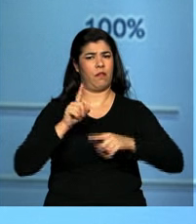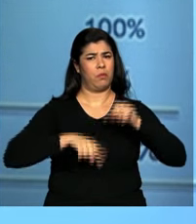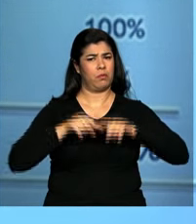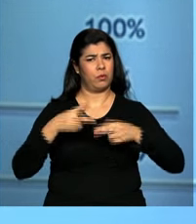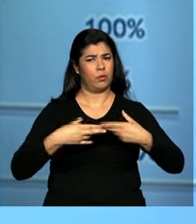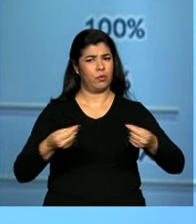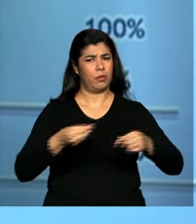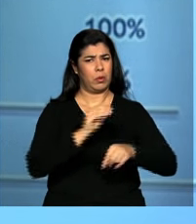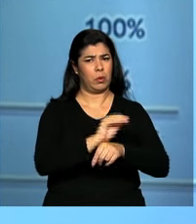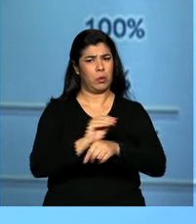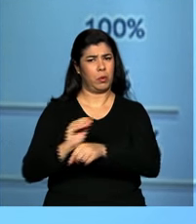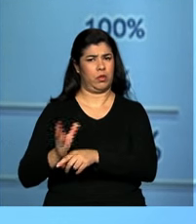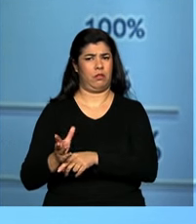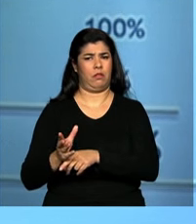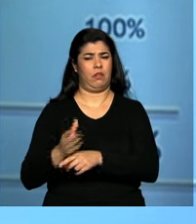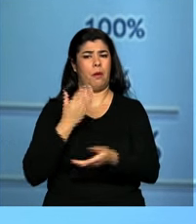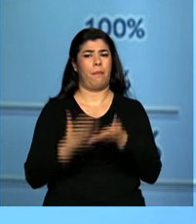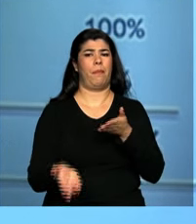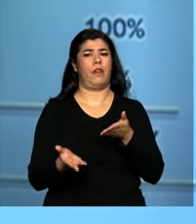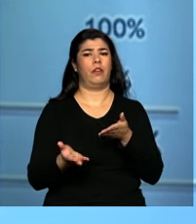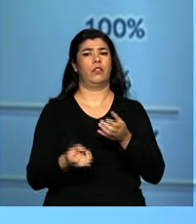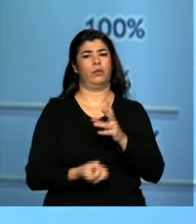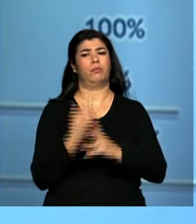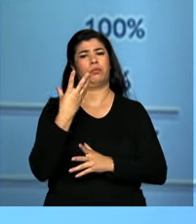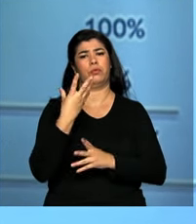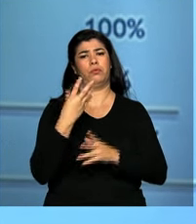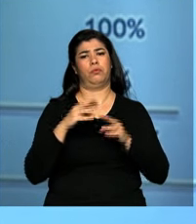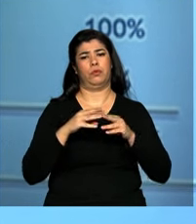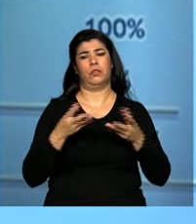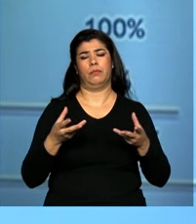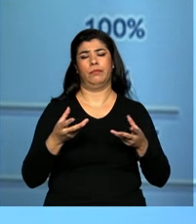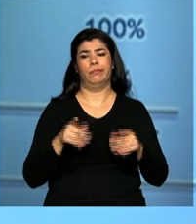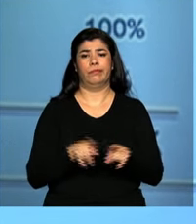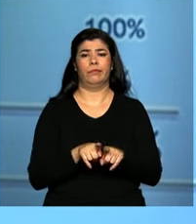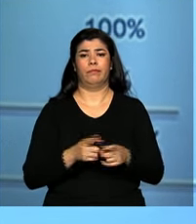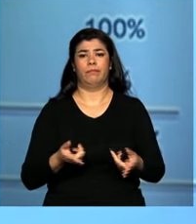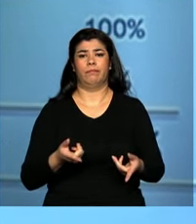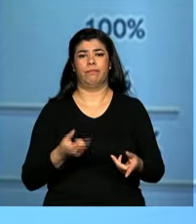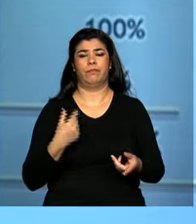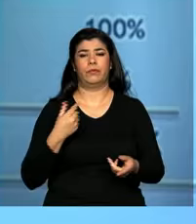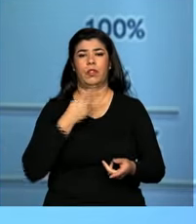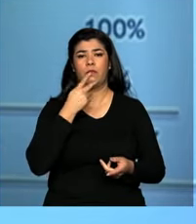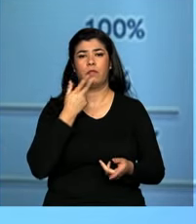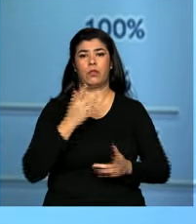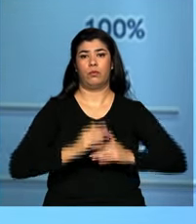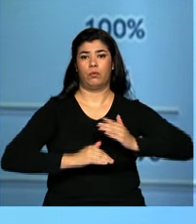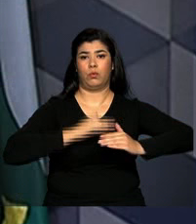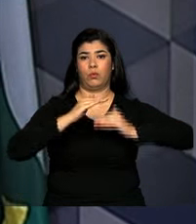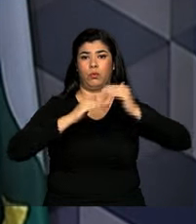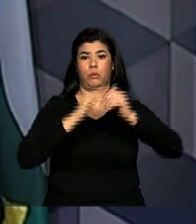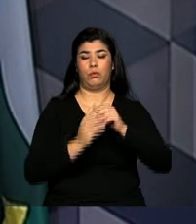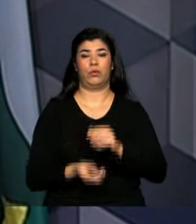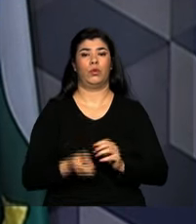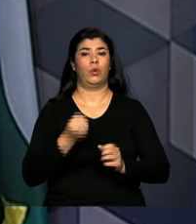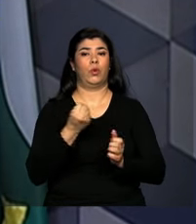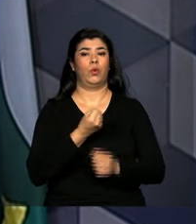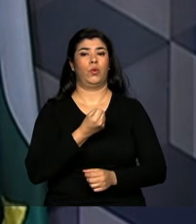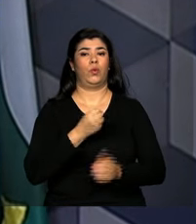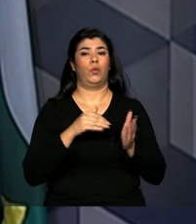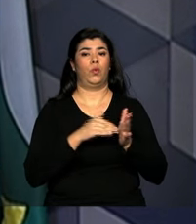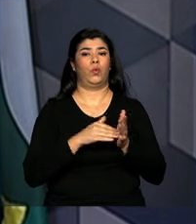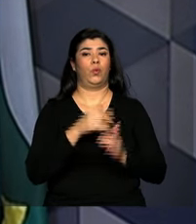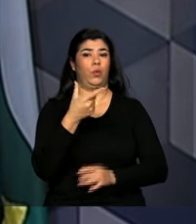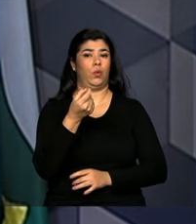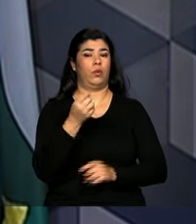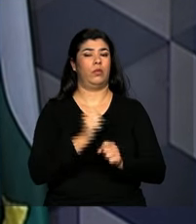vem a improvisação, cai a produtividade. Quando se falou aqui que nós crescemos em produtividade nos últimos 20 anos,